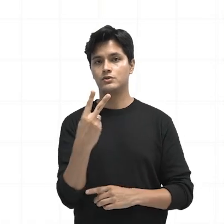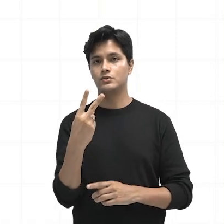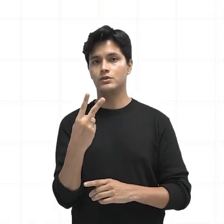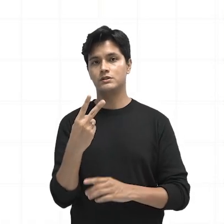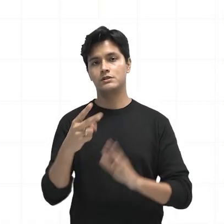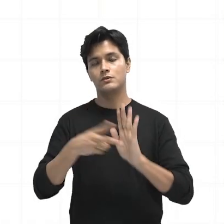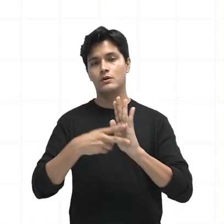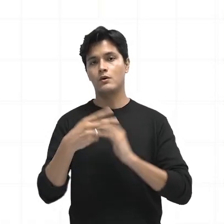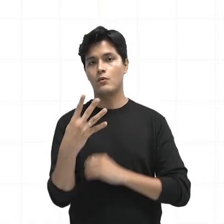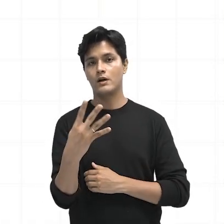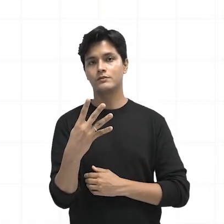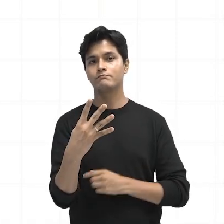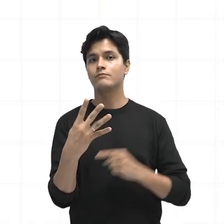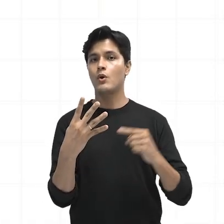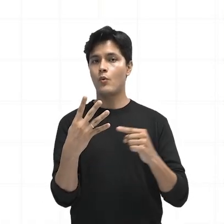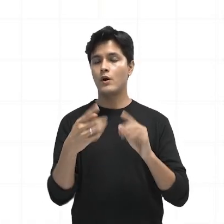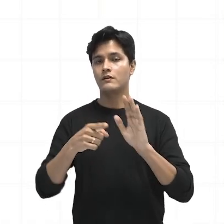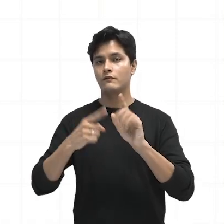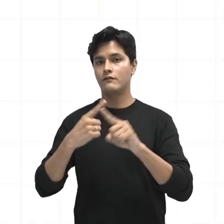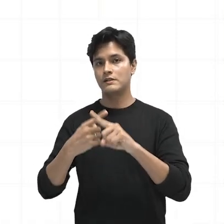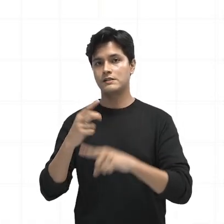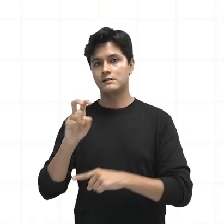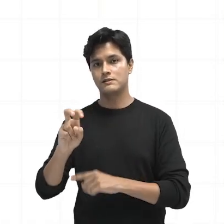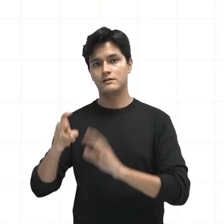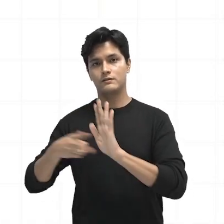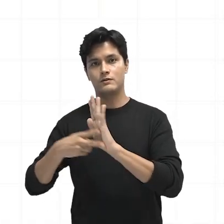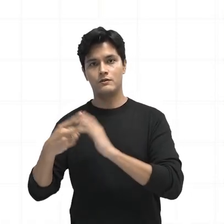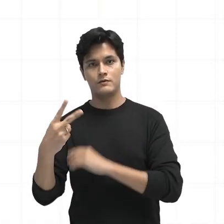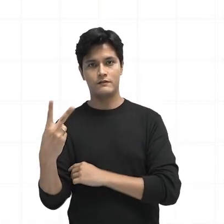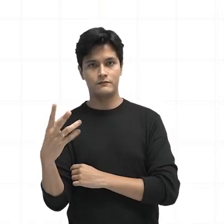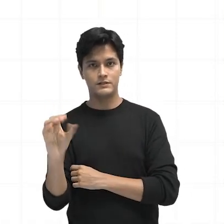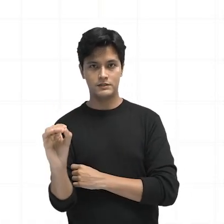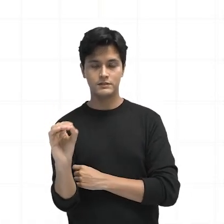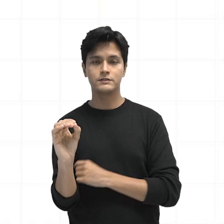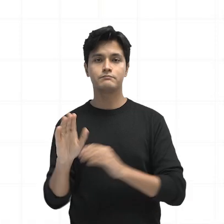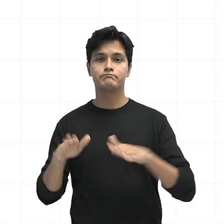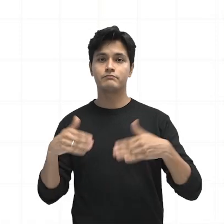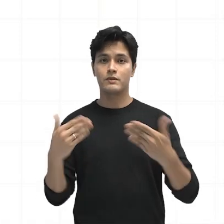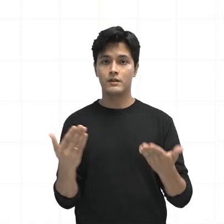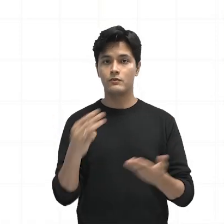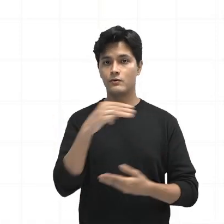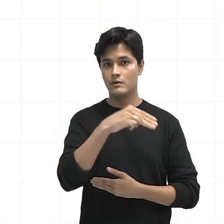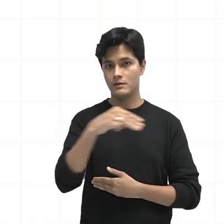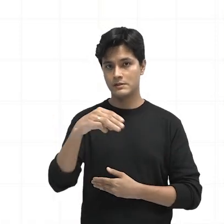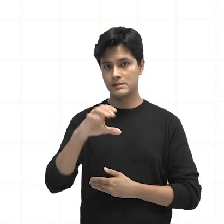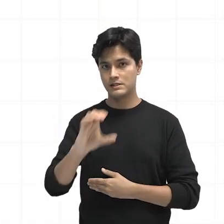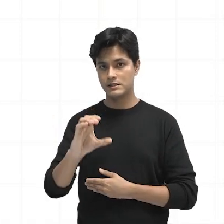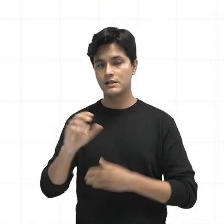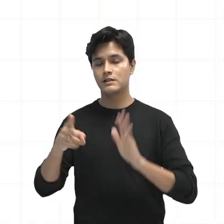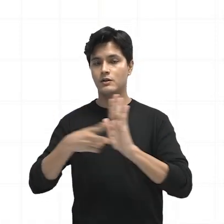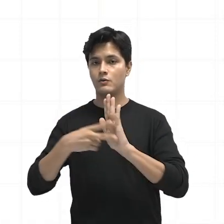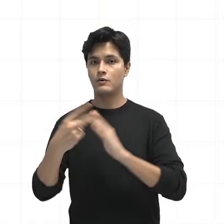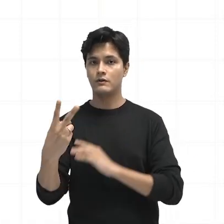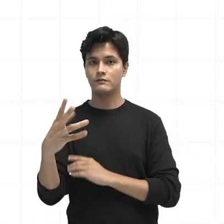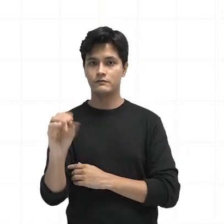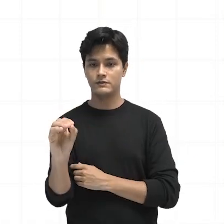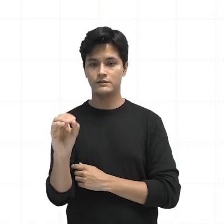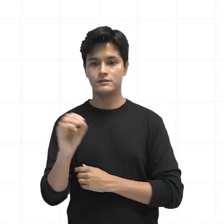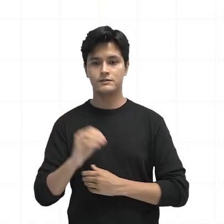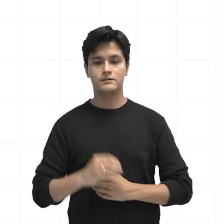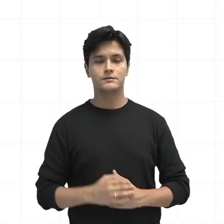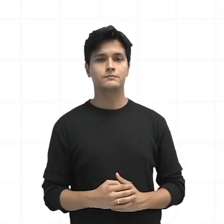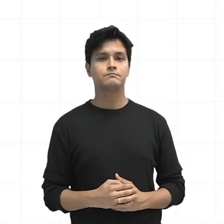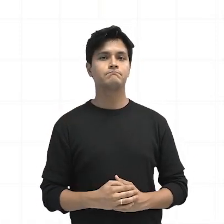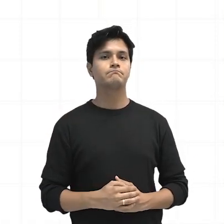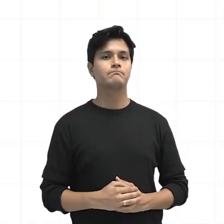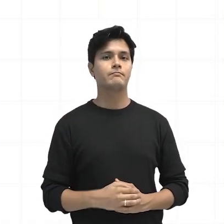4 vezes 5, 20. Ou seja, o nosso MMC aqui é igual a 20. Sendo o